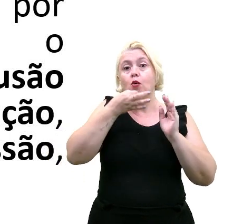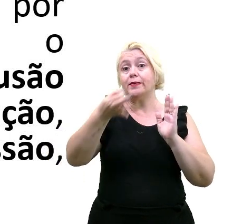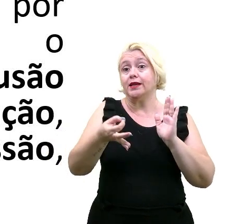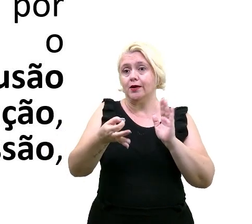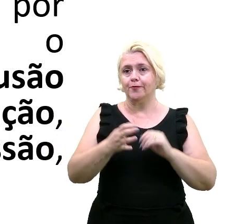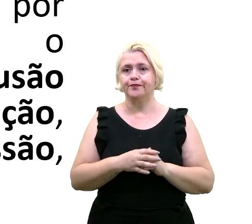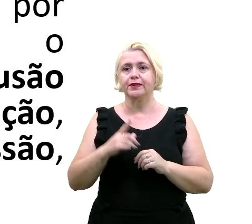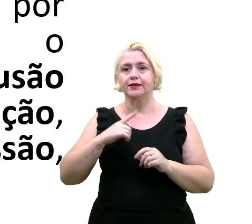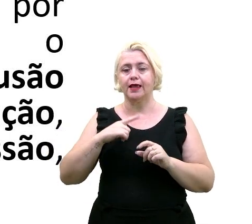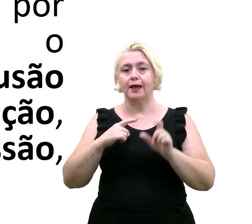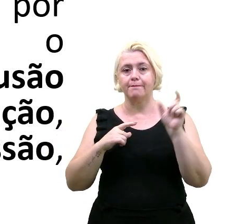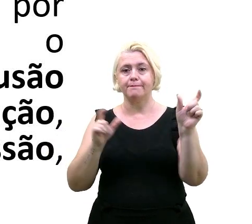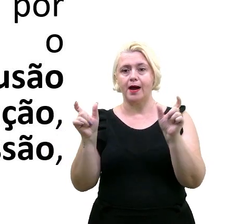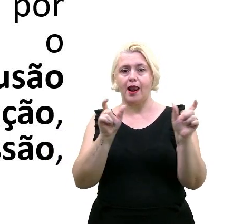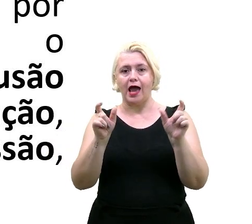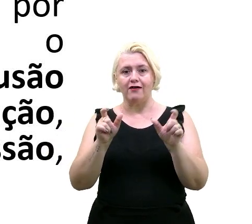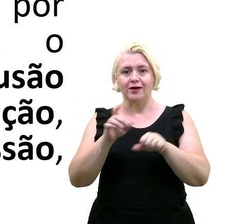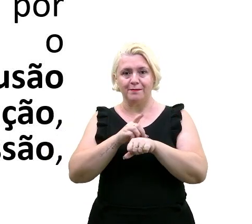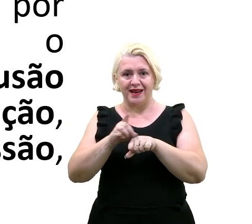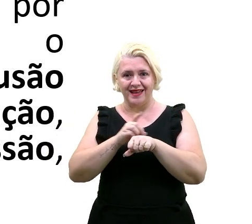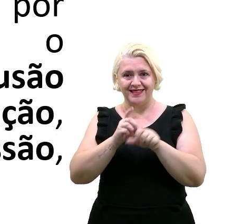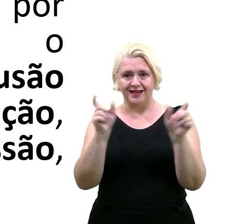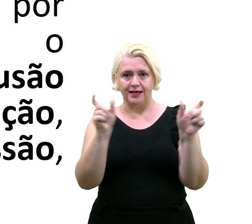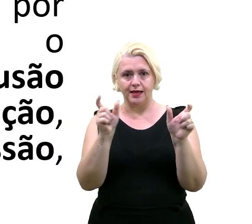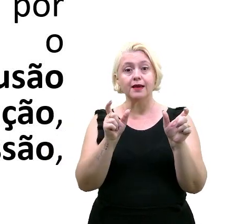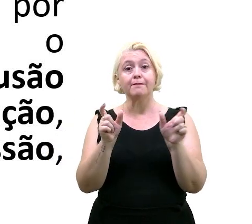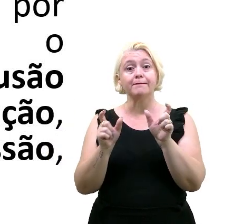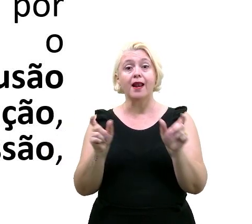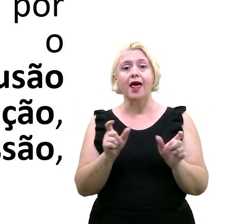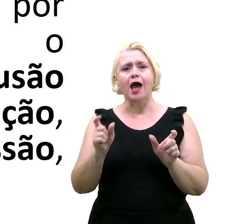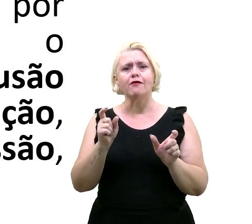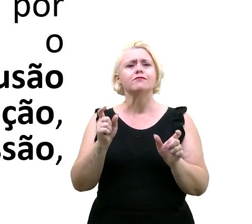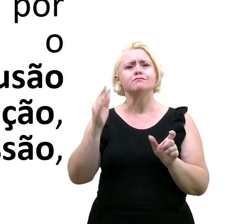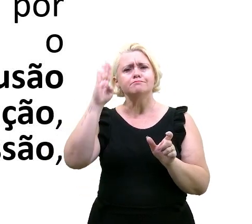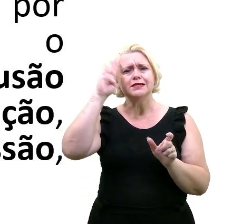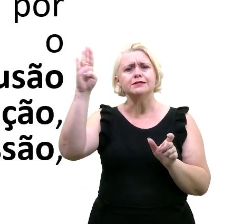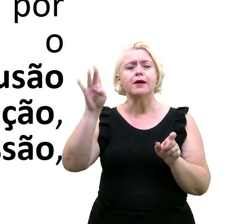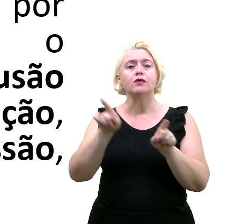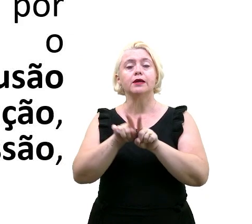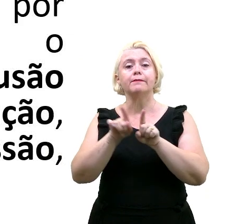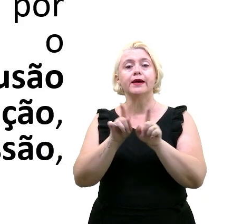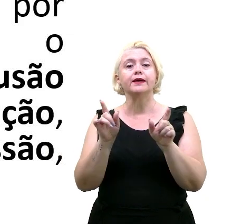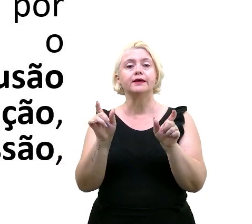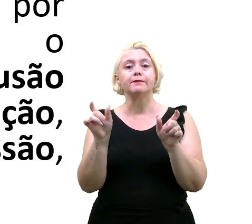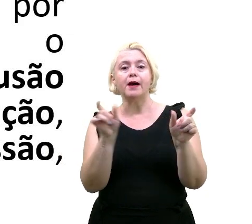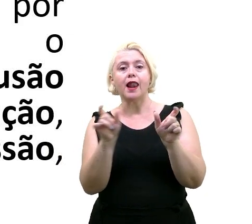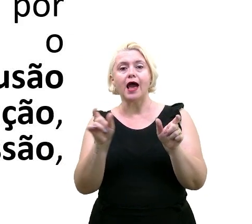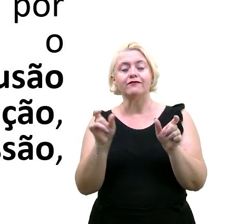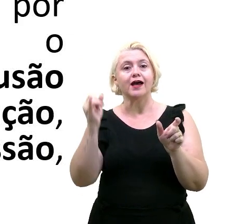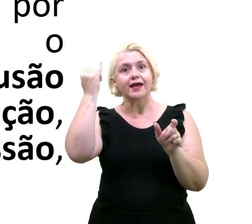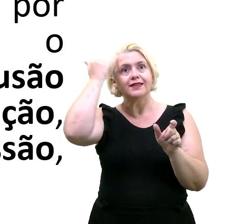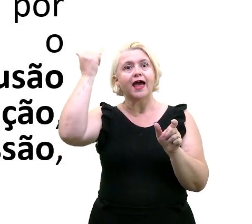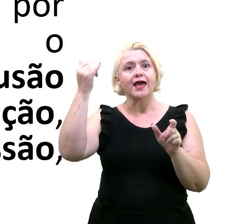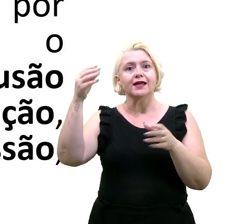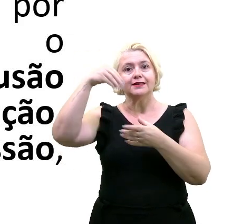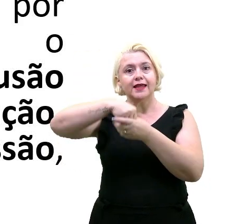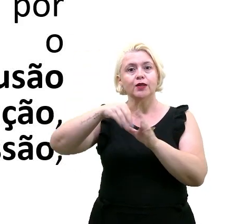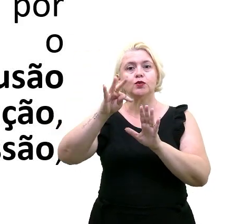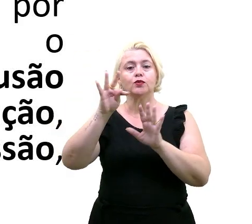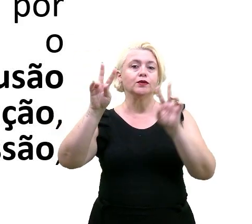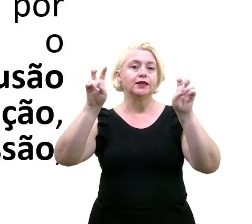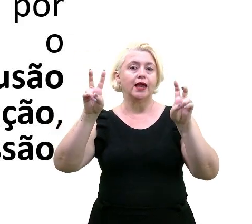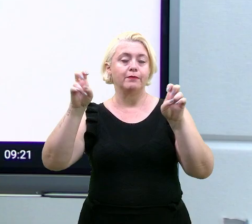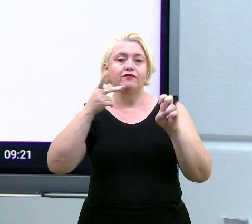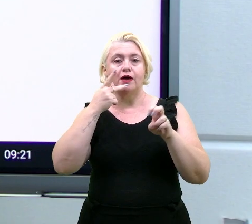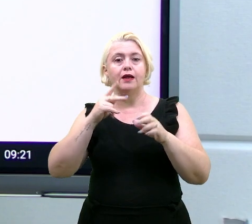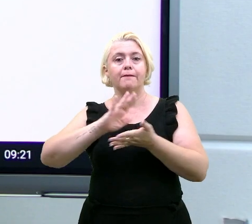em são as palavras-chave ou as ideias do tema do tema que são retomados aqui preconceito